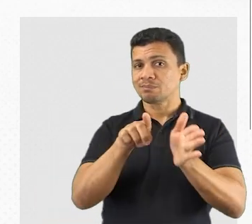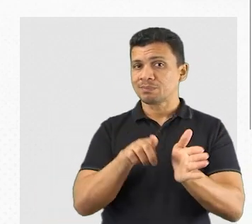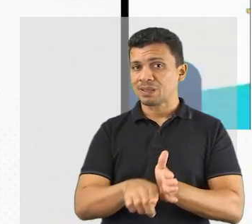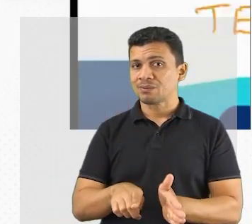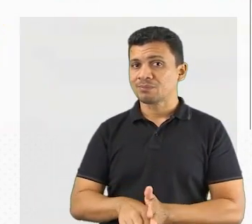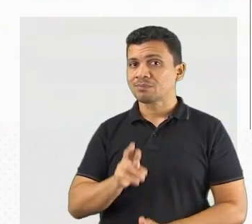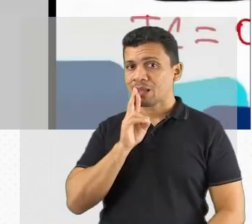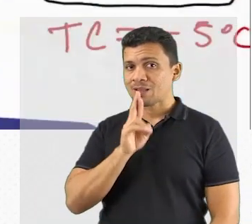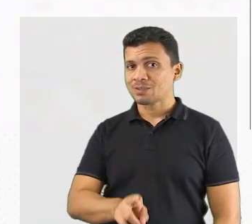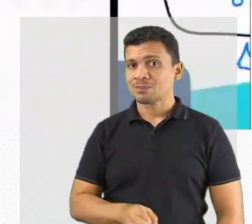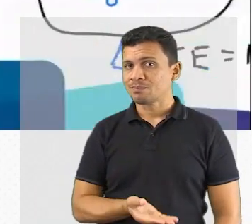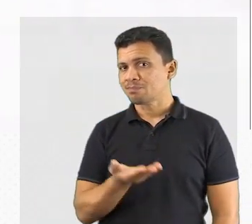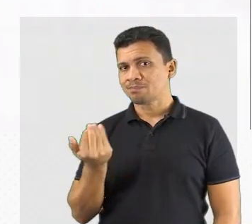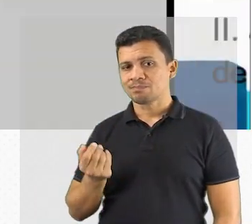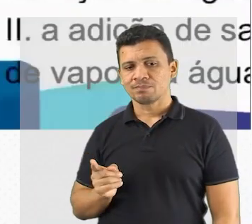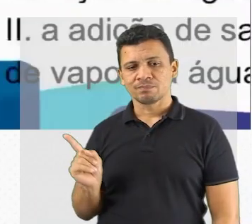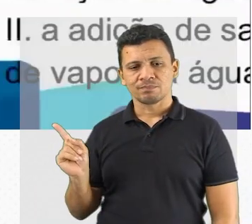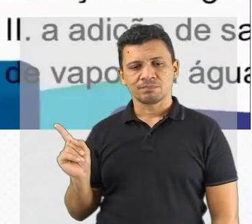vamos fazer. Vamos lá.